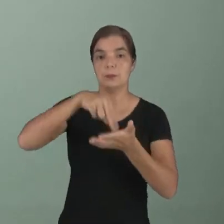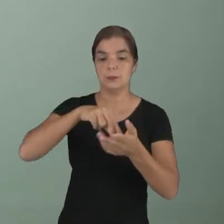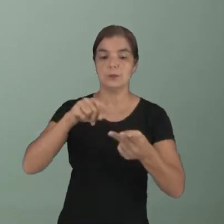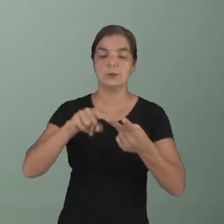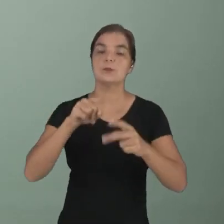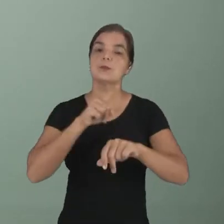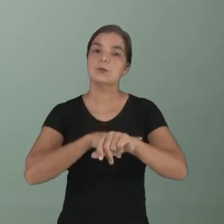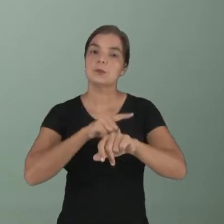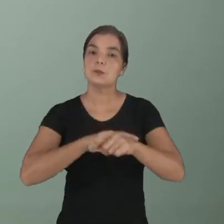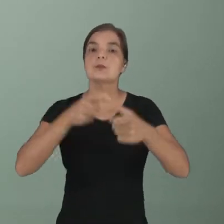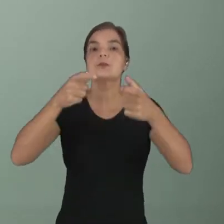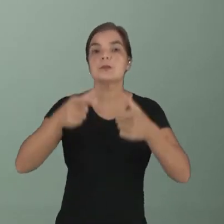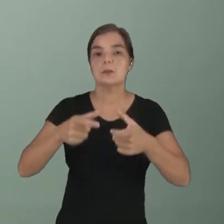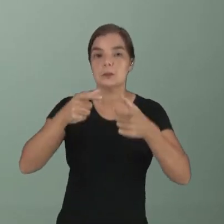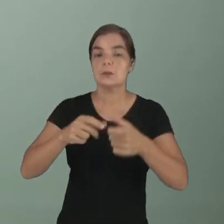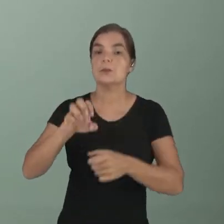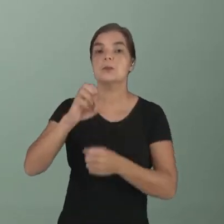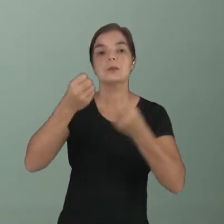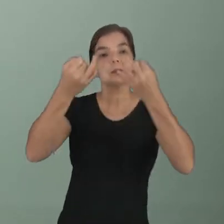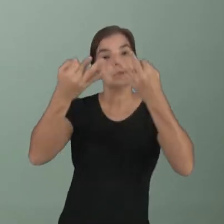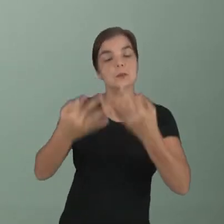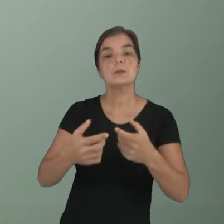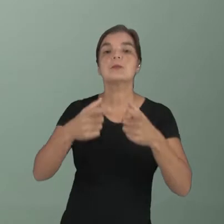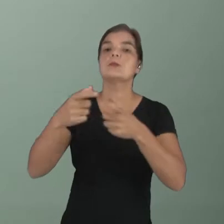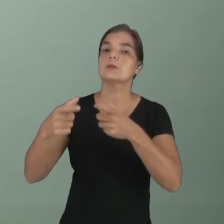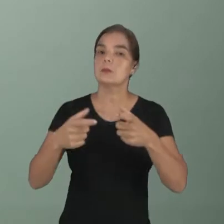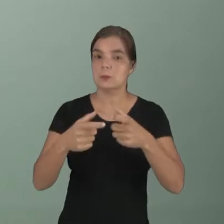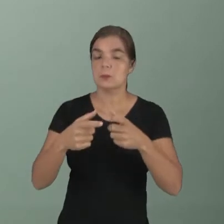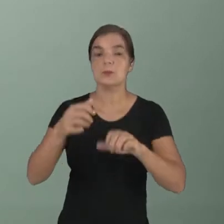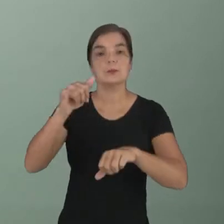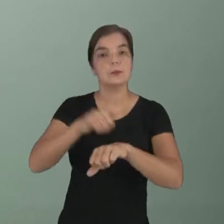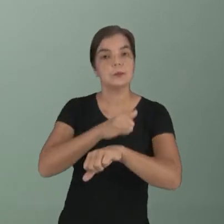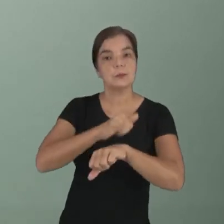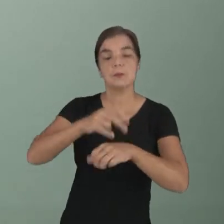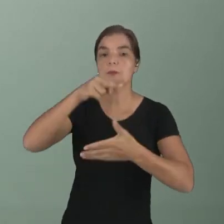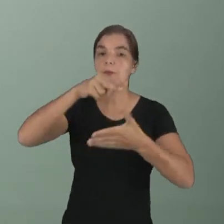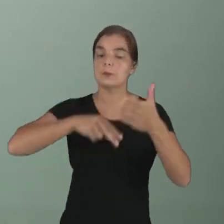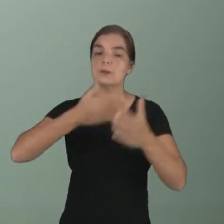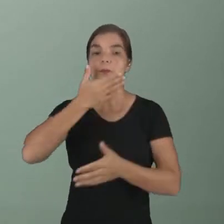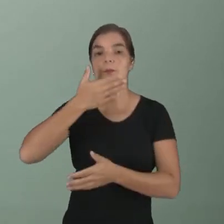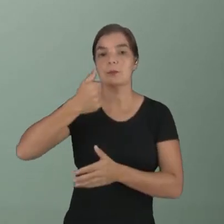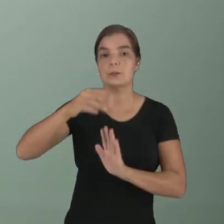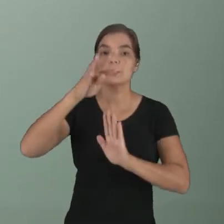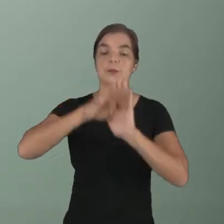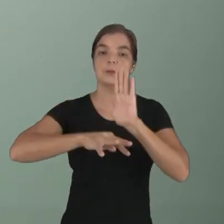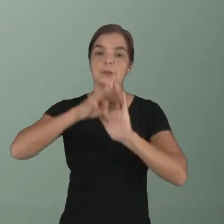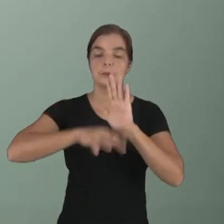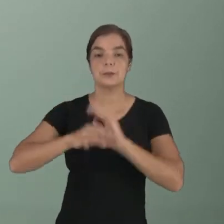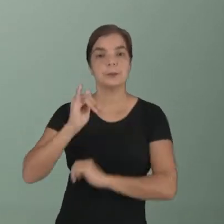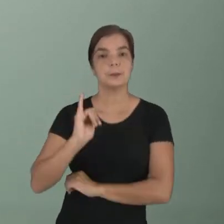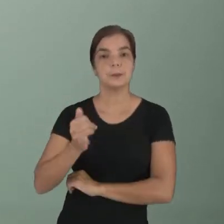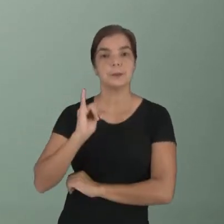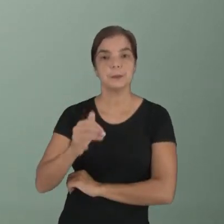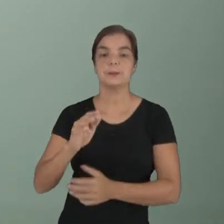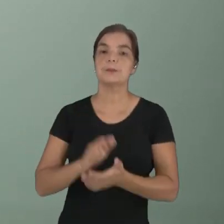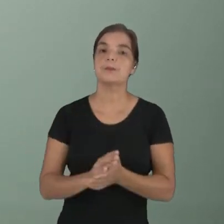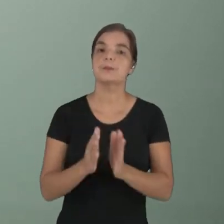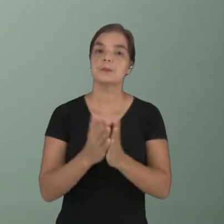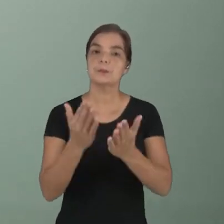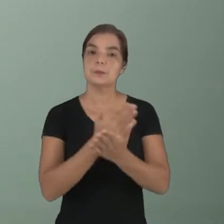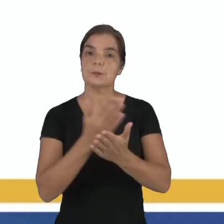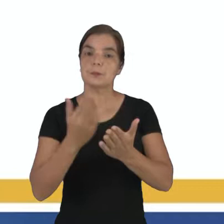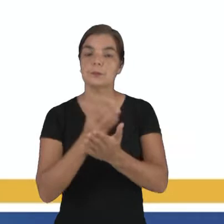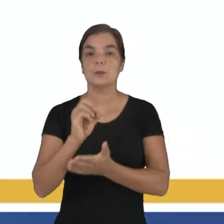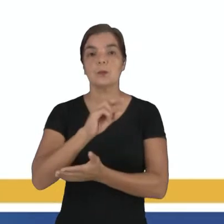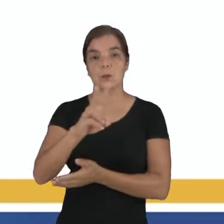tempo, espaço e enredo. Então, vamos falar sobre estratégias para ler melhor um texto narrativo, livro ou